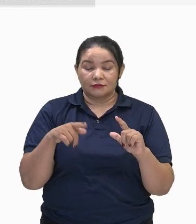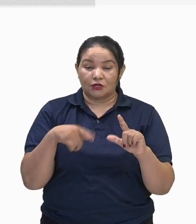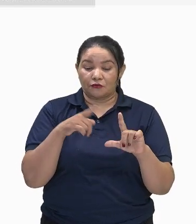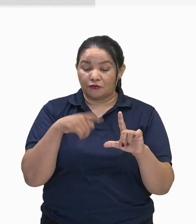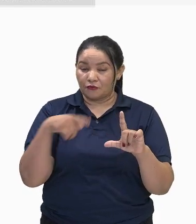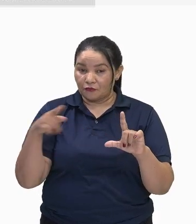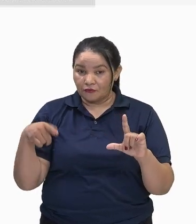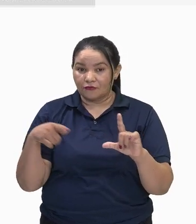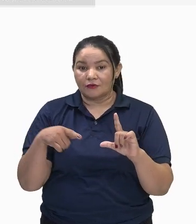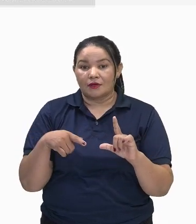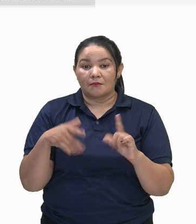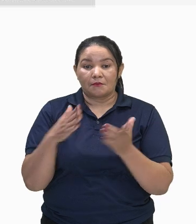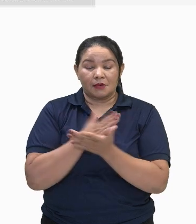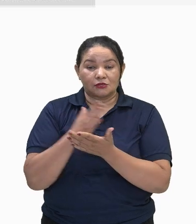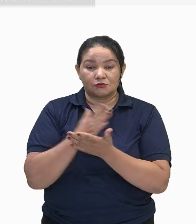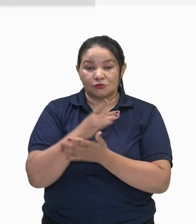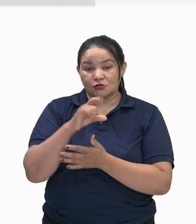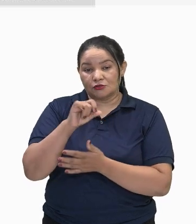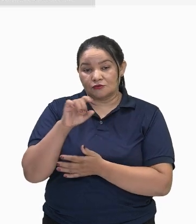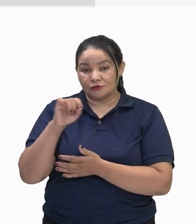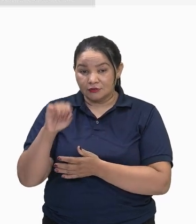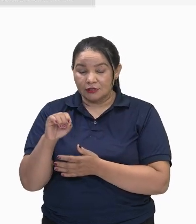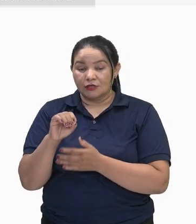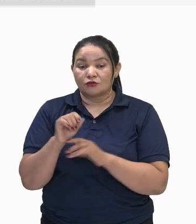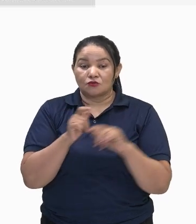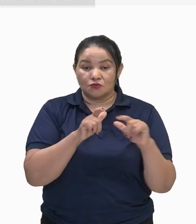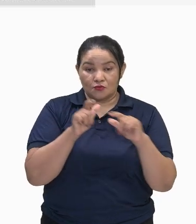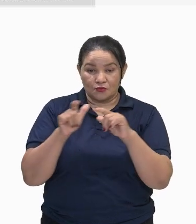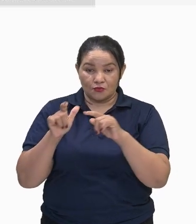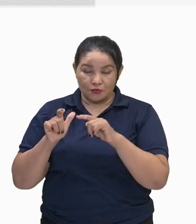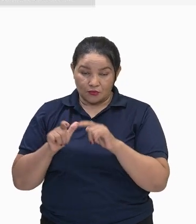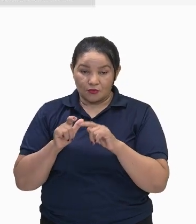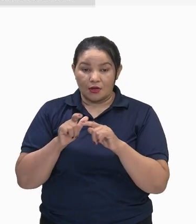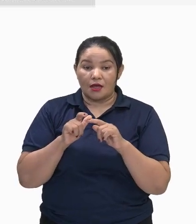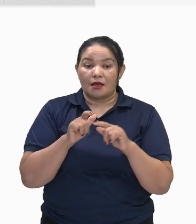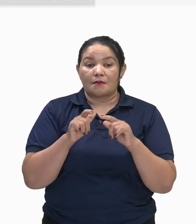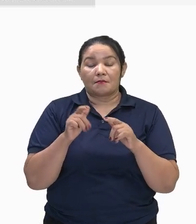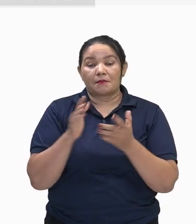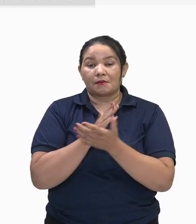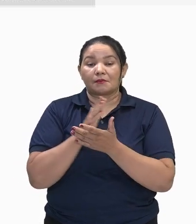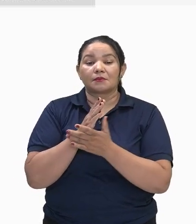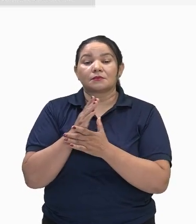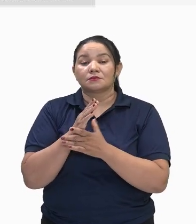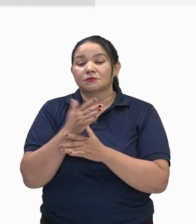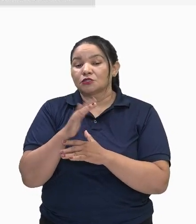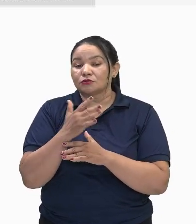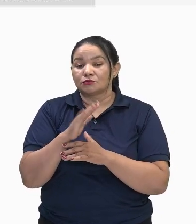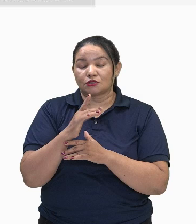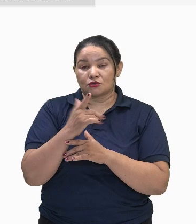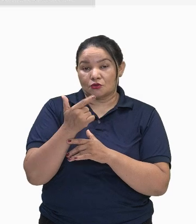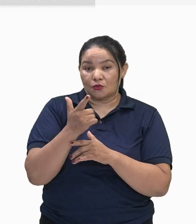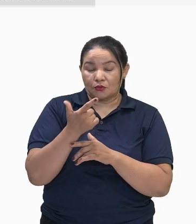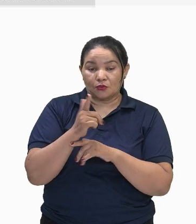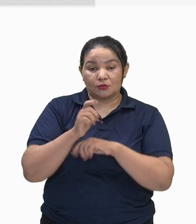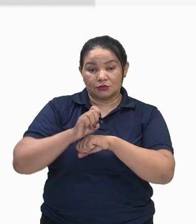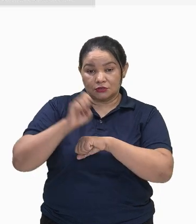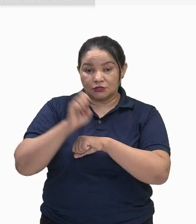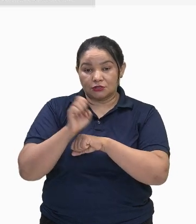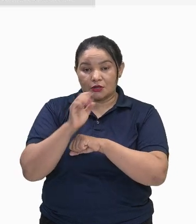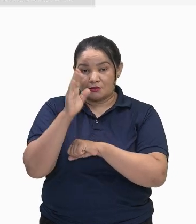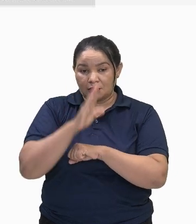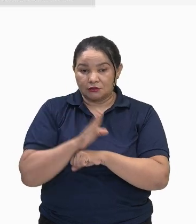são mais de 900 parques eólicos distribuídos entre 12 estados brasileiros, nas